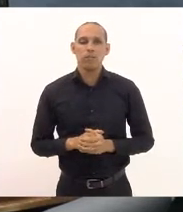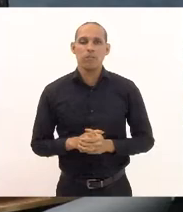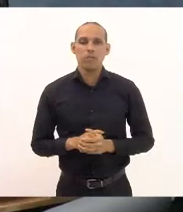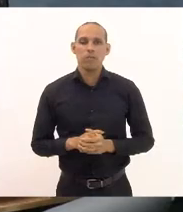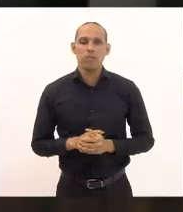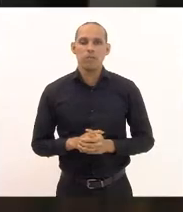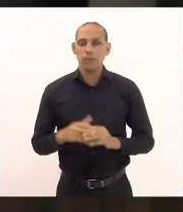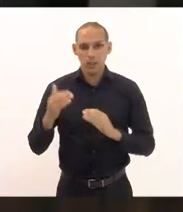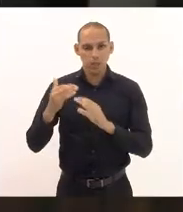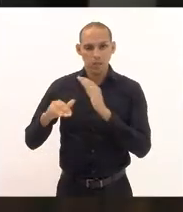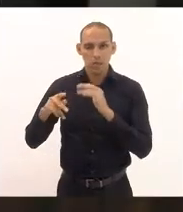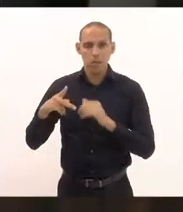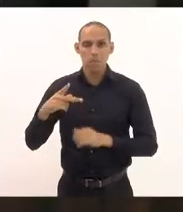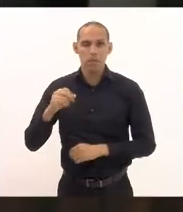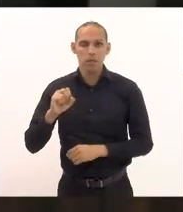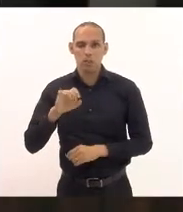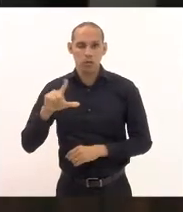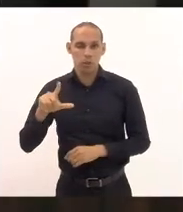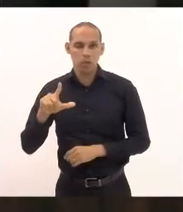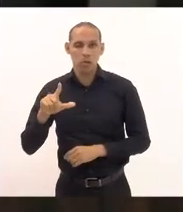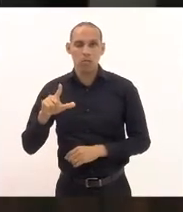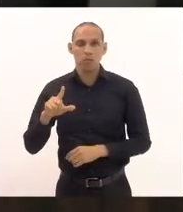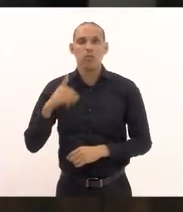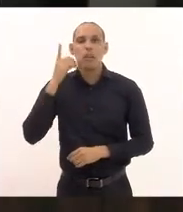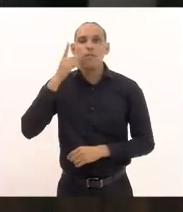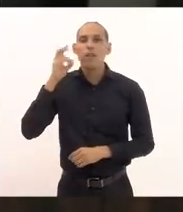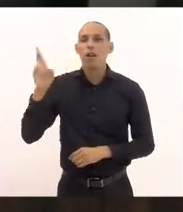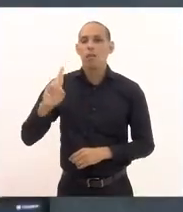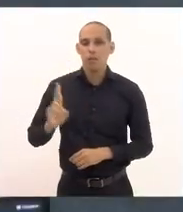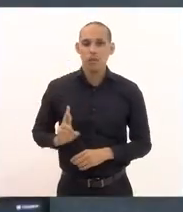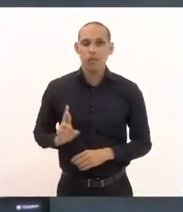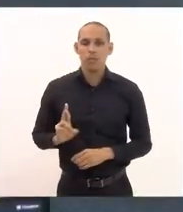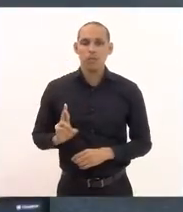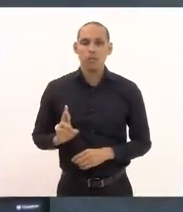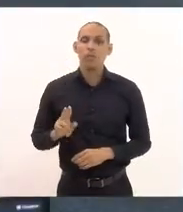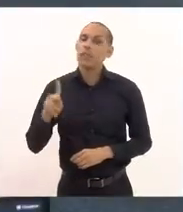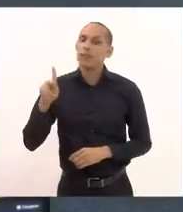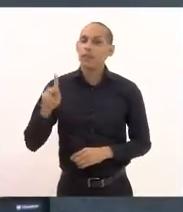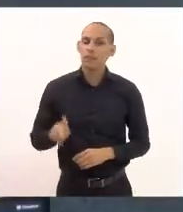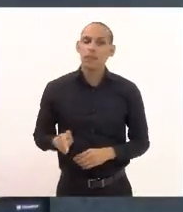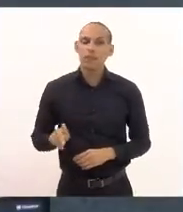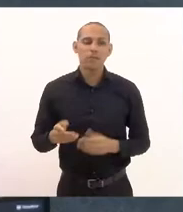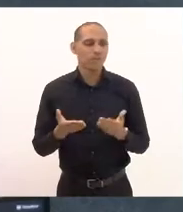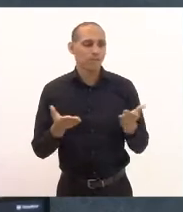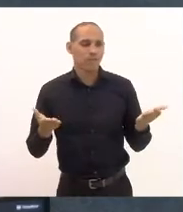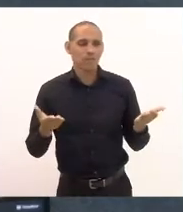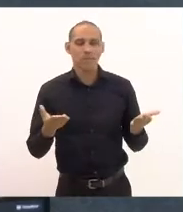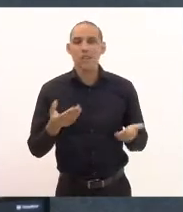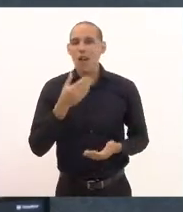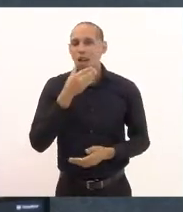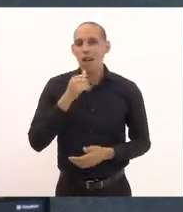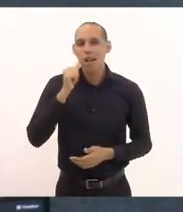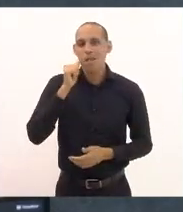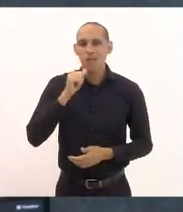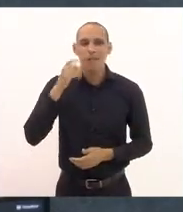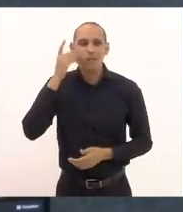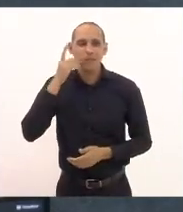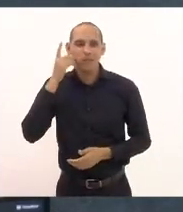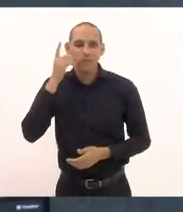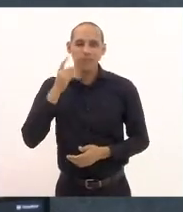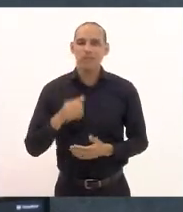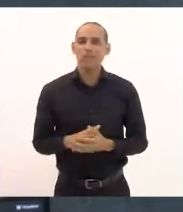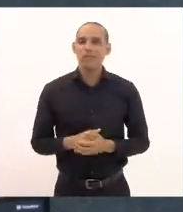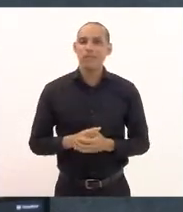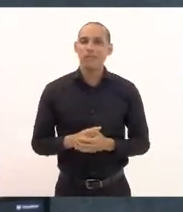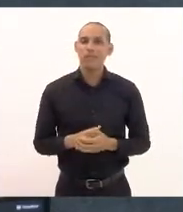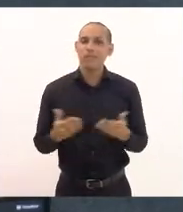Para encaminhar pelo pessoal, deputada Renata Souza. Senhor presidente, senhoras deputadas, senhores deputados,